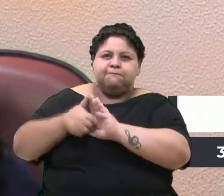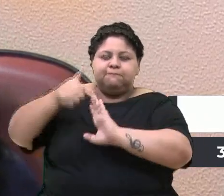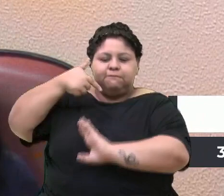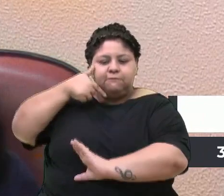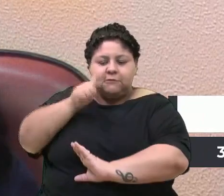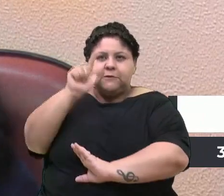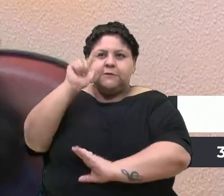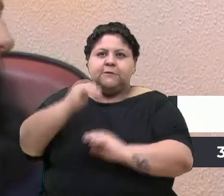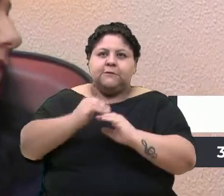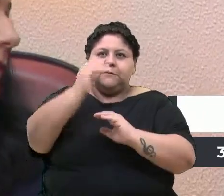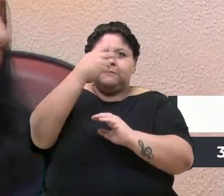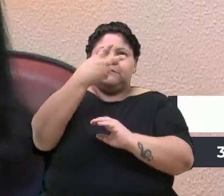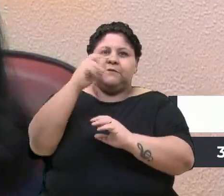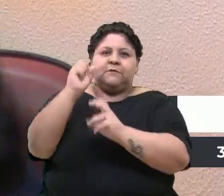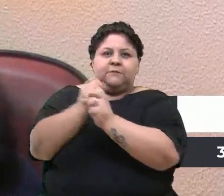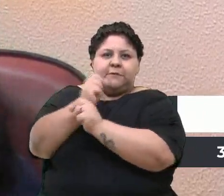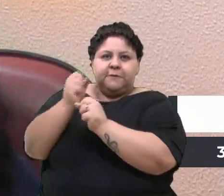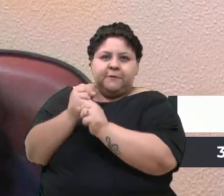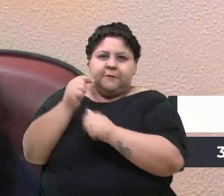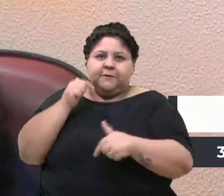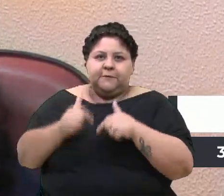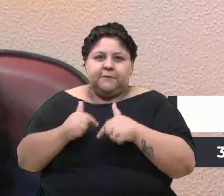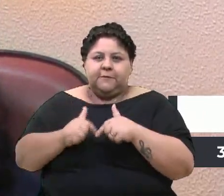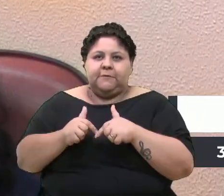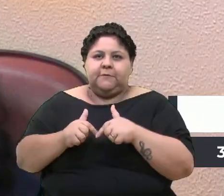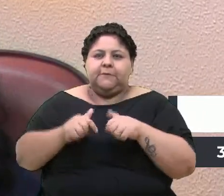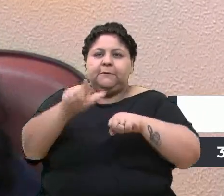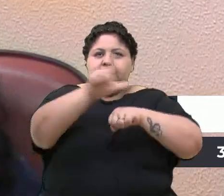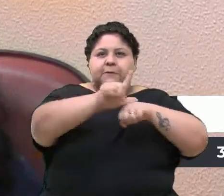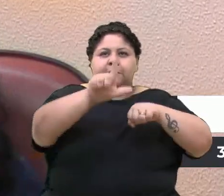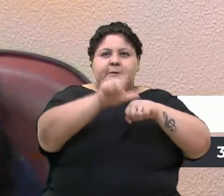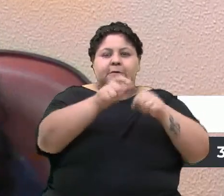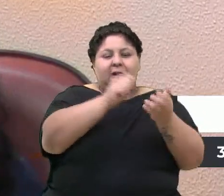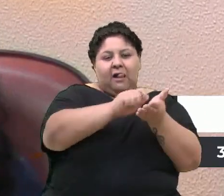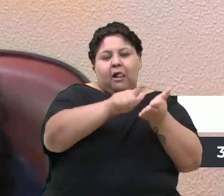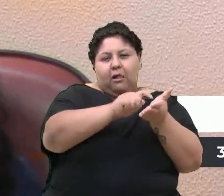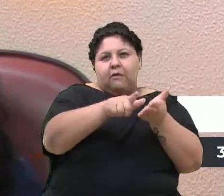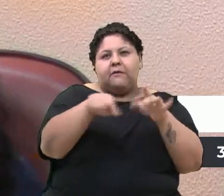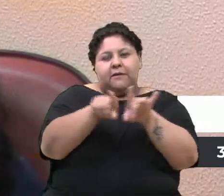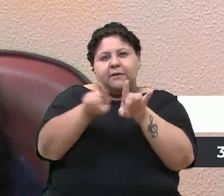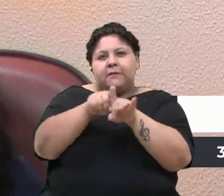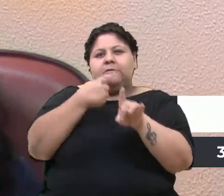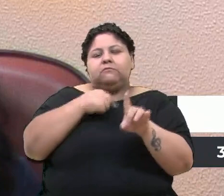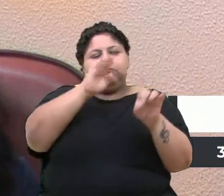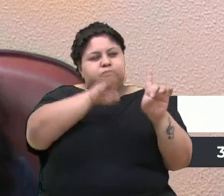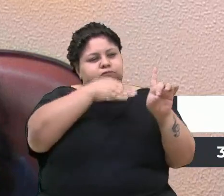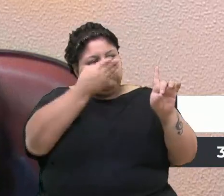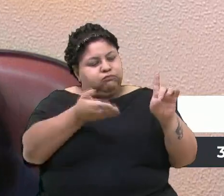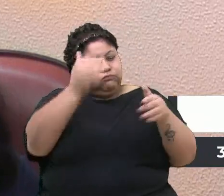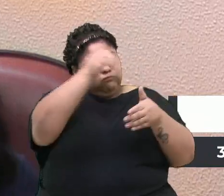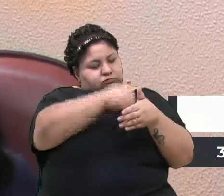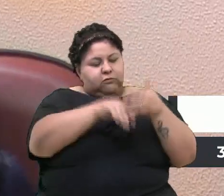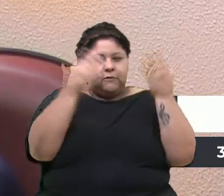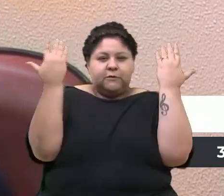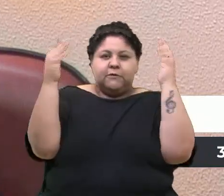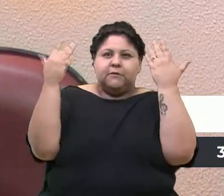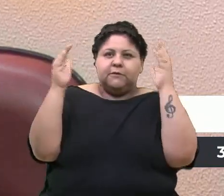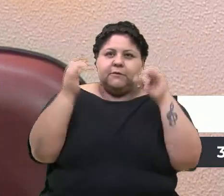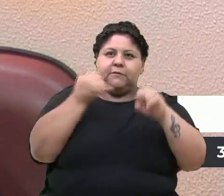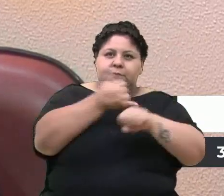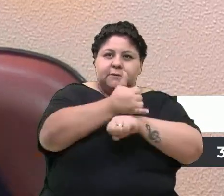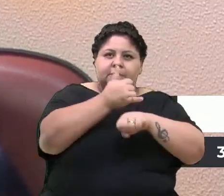conquista de mais de 20 anos no ramo imobiliário. Também gostaria de fazer uma homenagem aqui, um voto de congratulação à